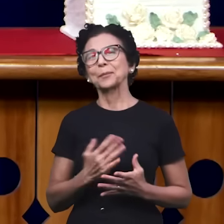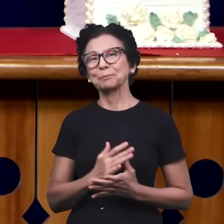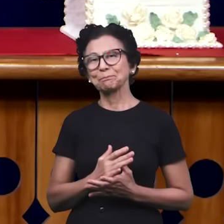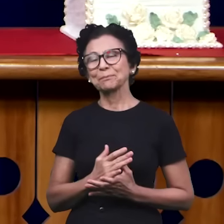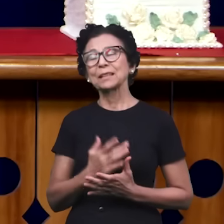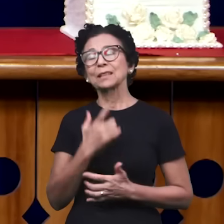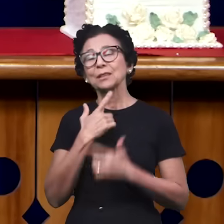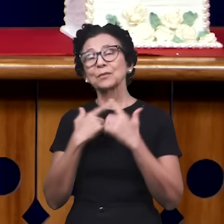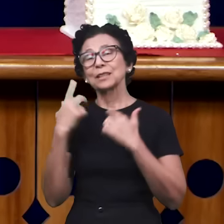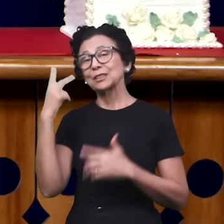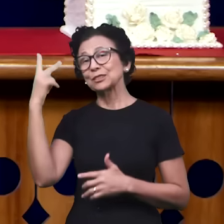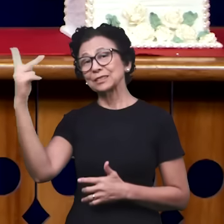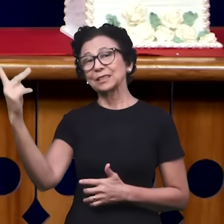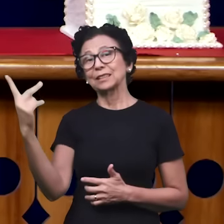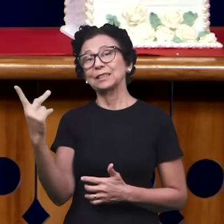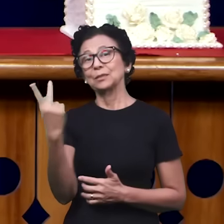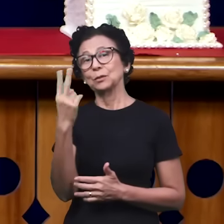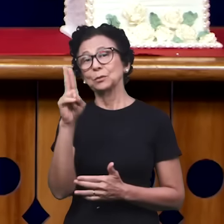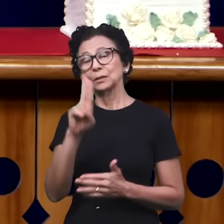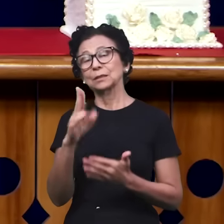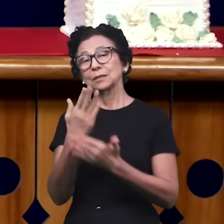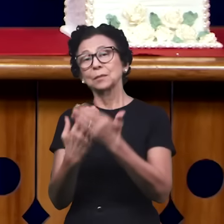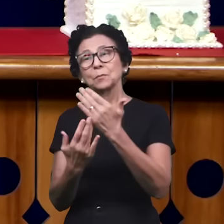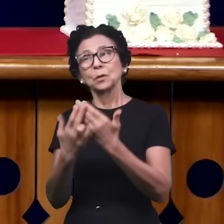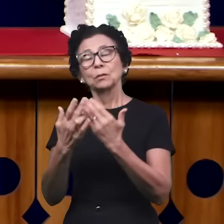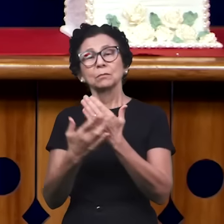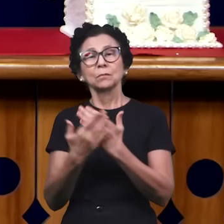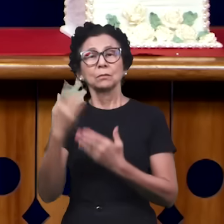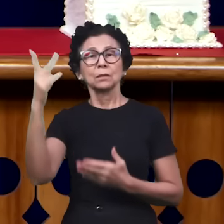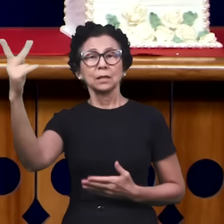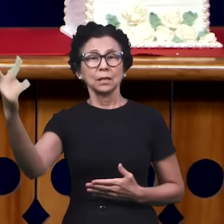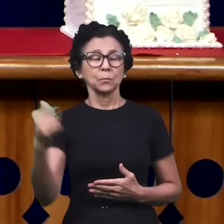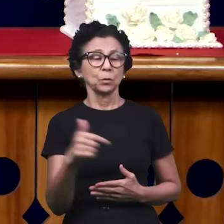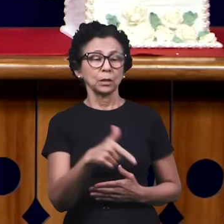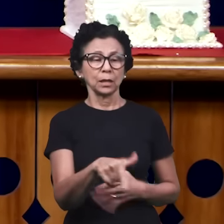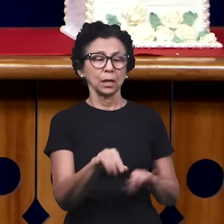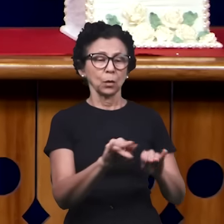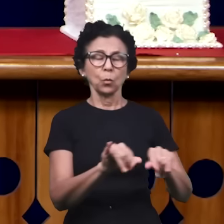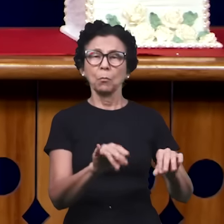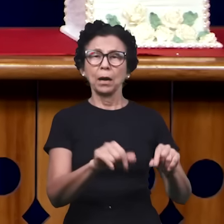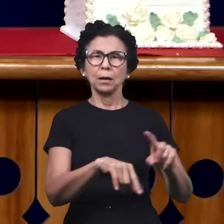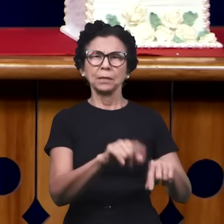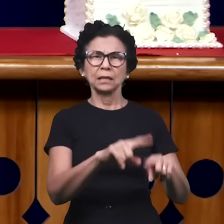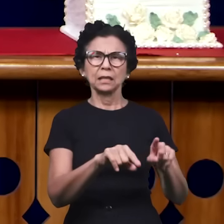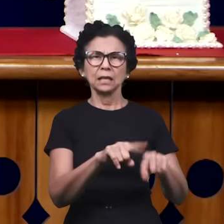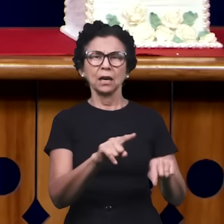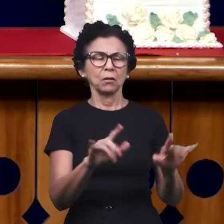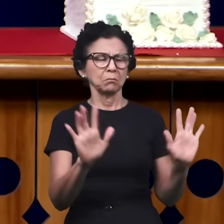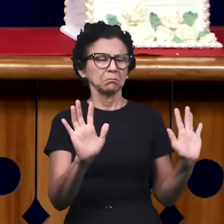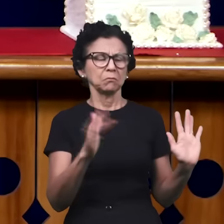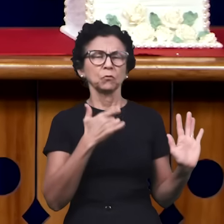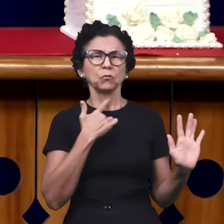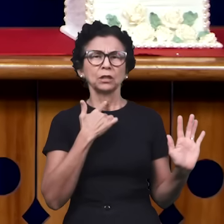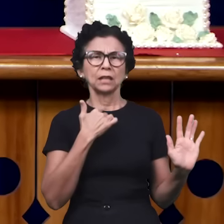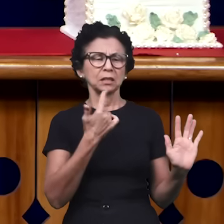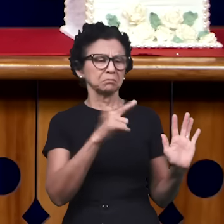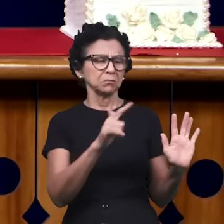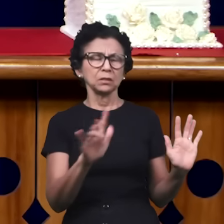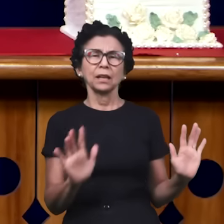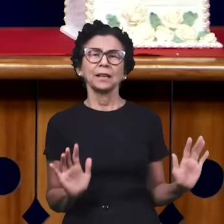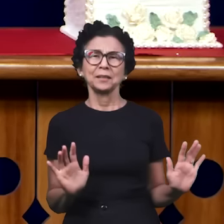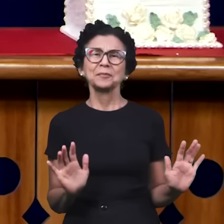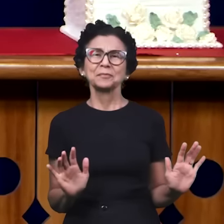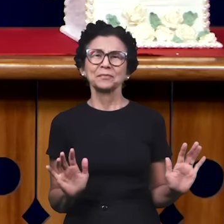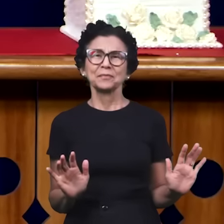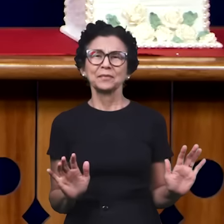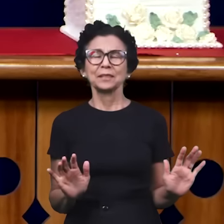um instrumento na mão dEle. Assim como o barro não tem vontade própria, mas quem faz é o oleiro ele dá forma, assim